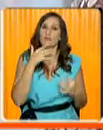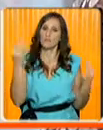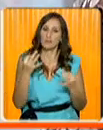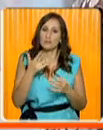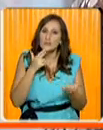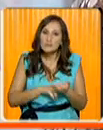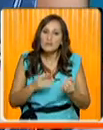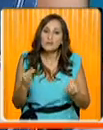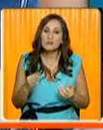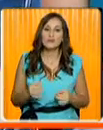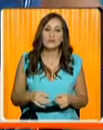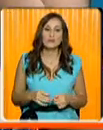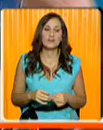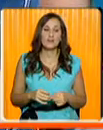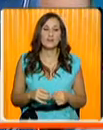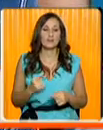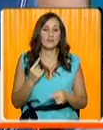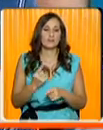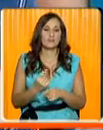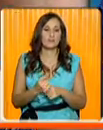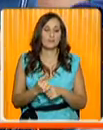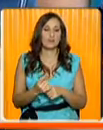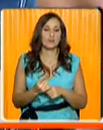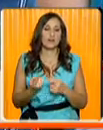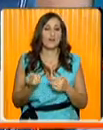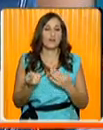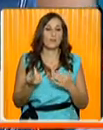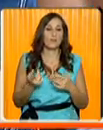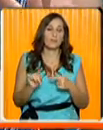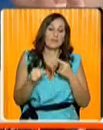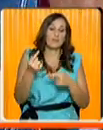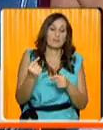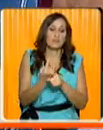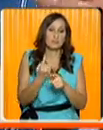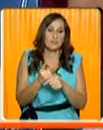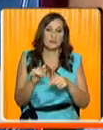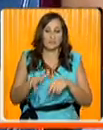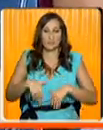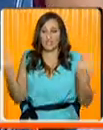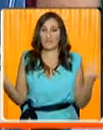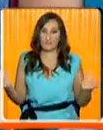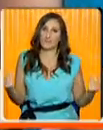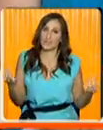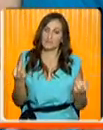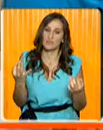muito. A sério? Mesmo muito. Embora seja um passo para o outro passo, mas para qualquer maneira... Para ela ficar no chão,